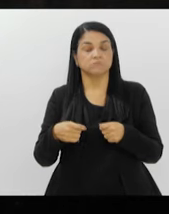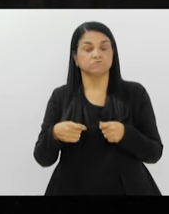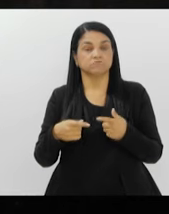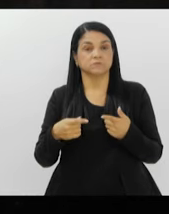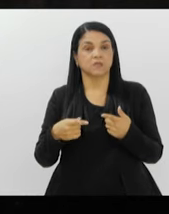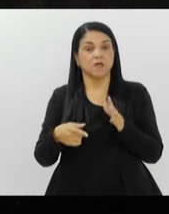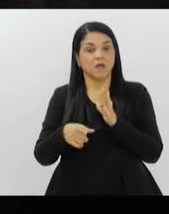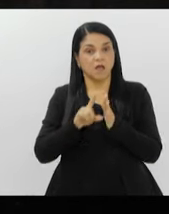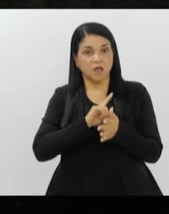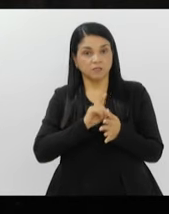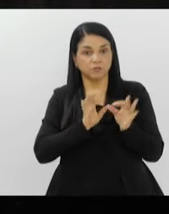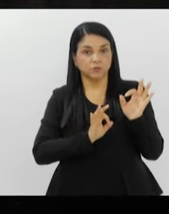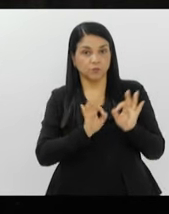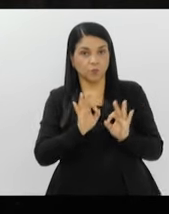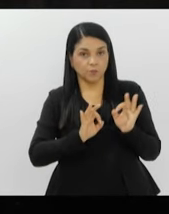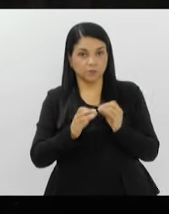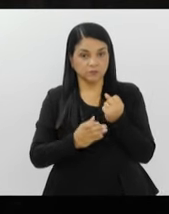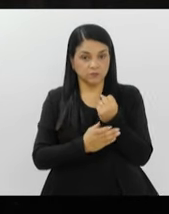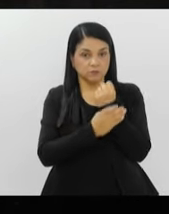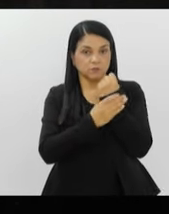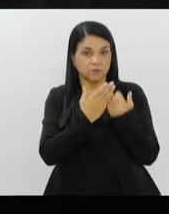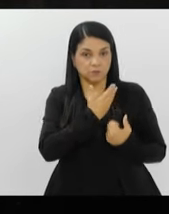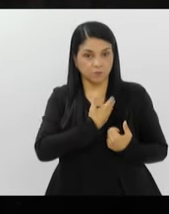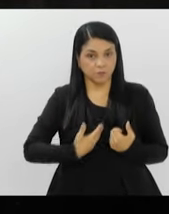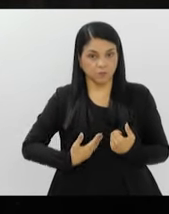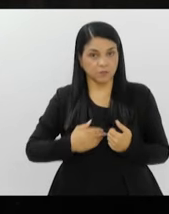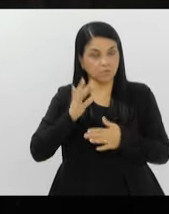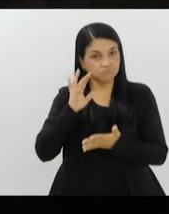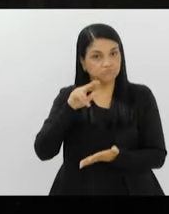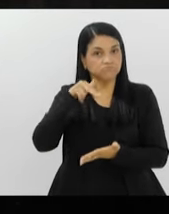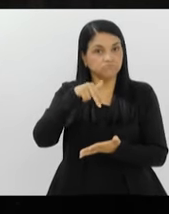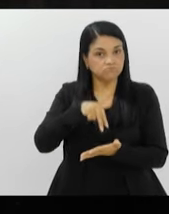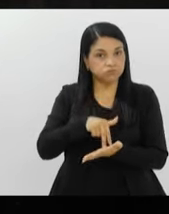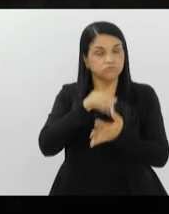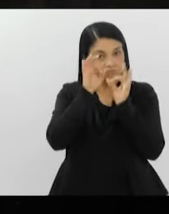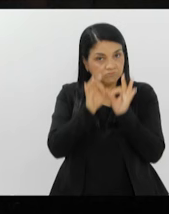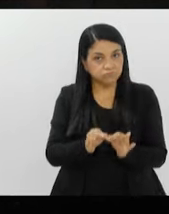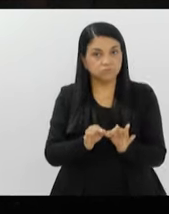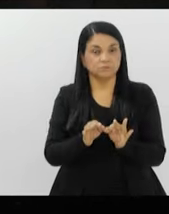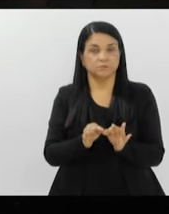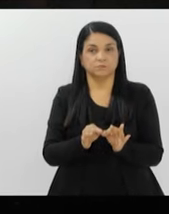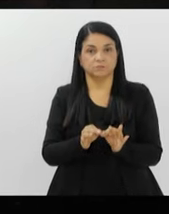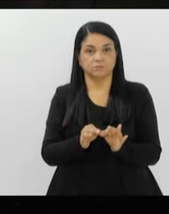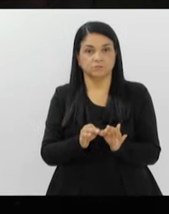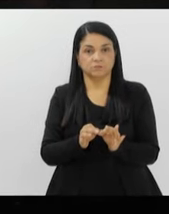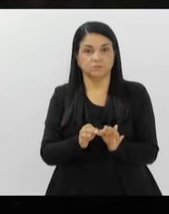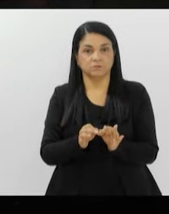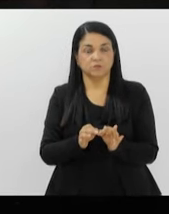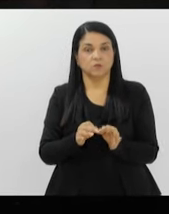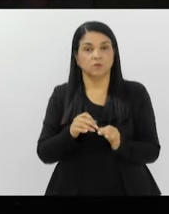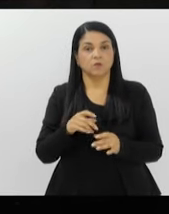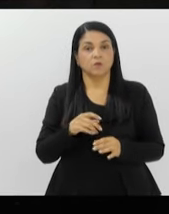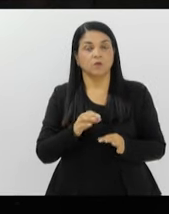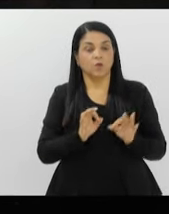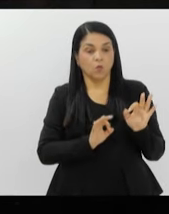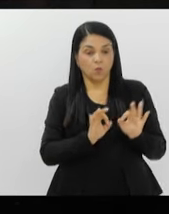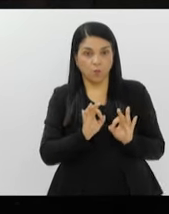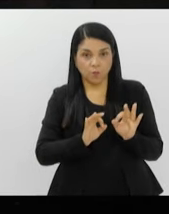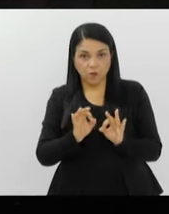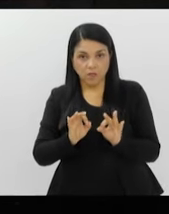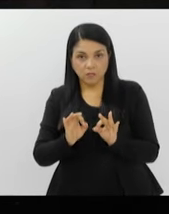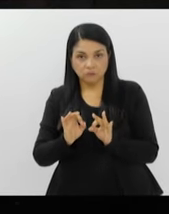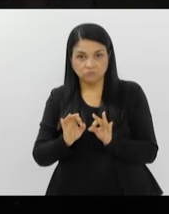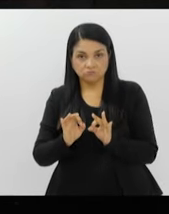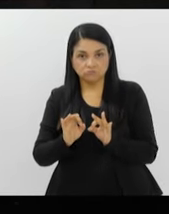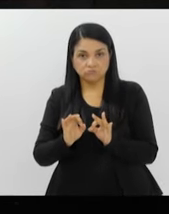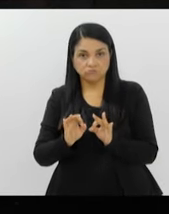Pública consistente que eu saiba esse plano consistente